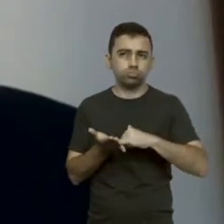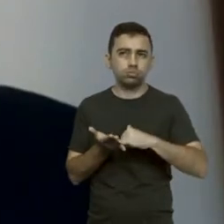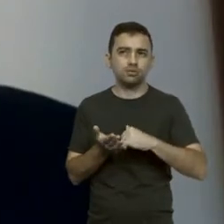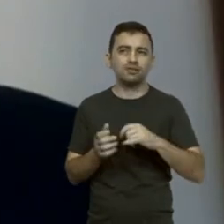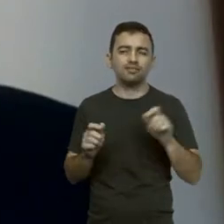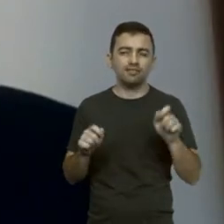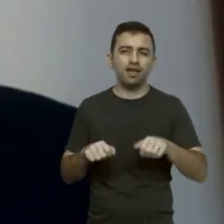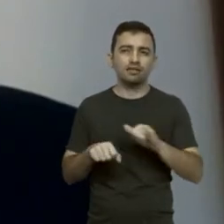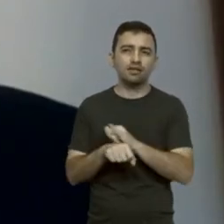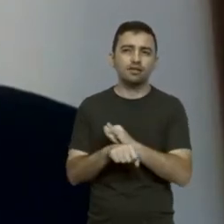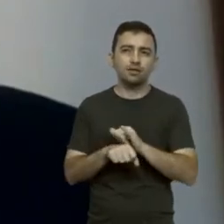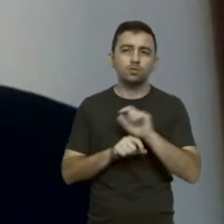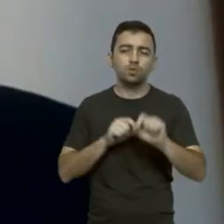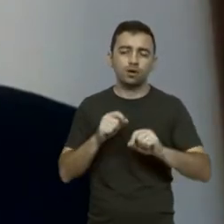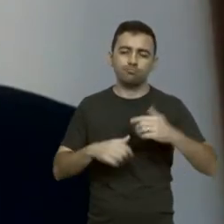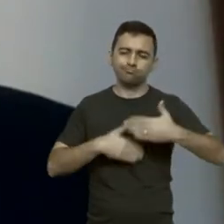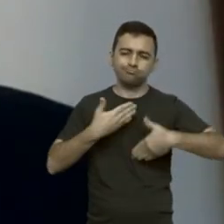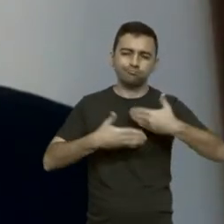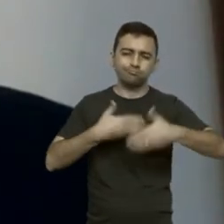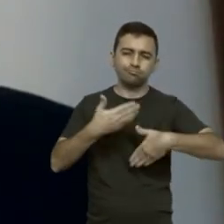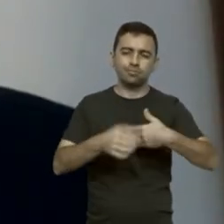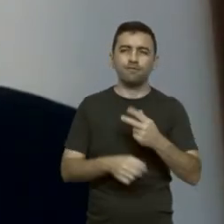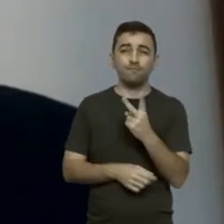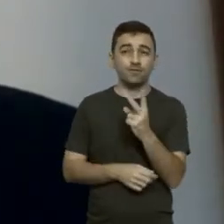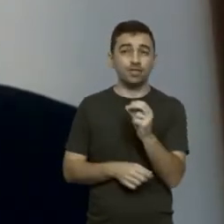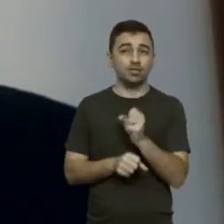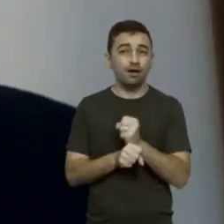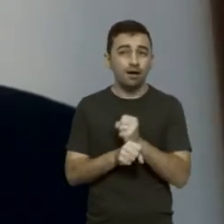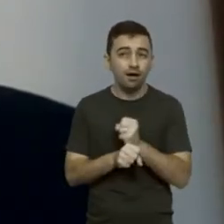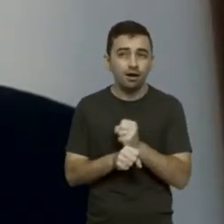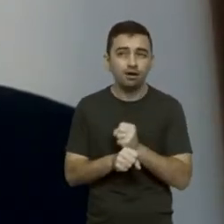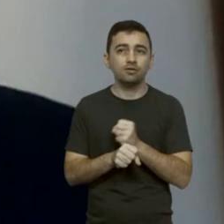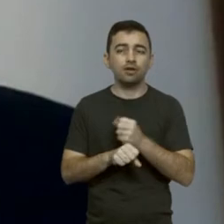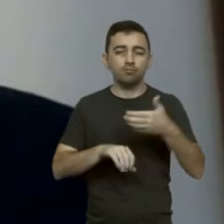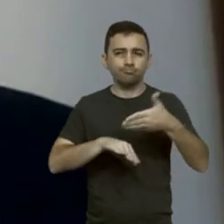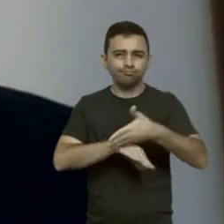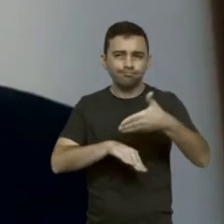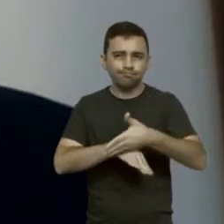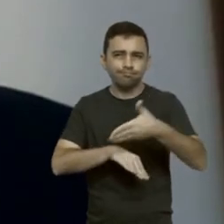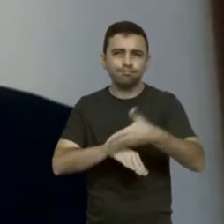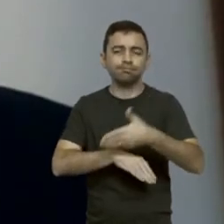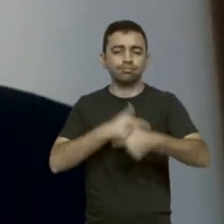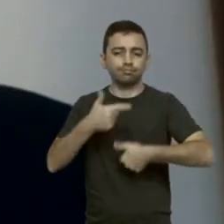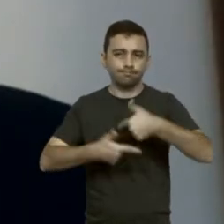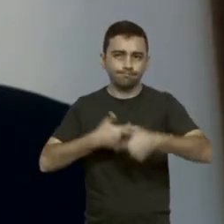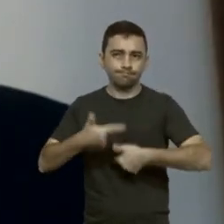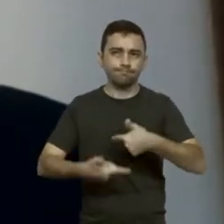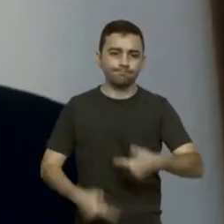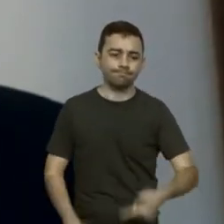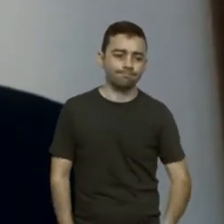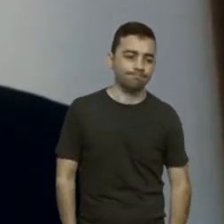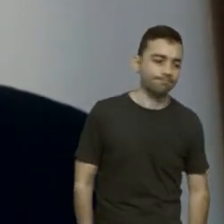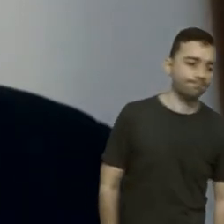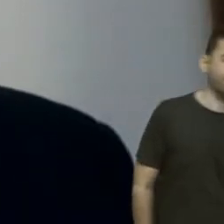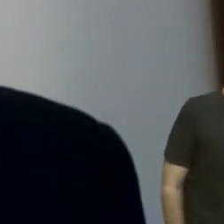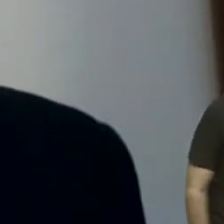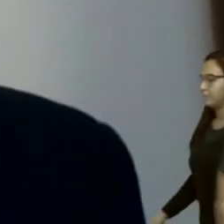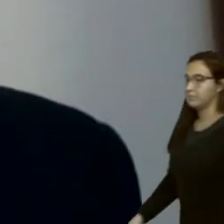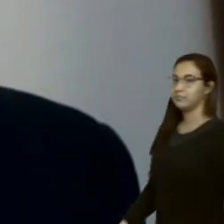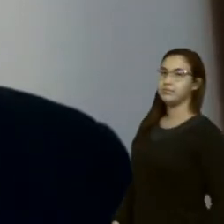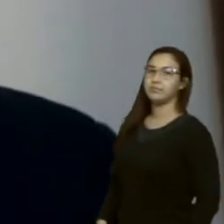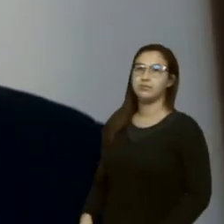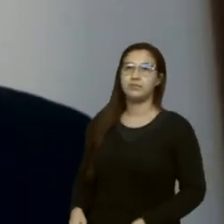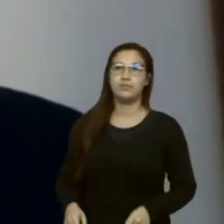garantiu, ao longo de mais de duas décadas, o acesso ao mercado de trabalho, o acesso a uma profissão